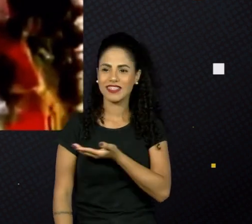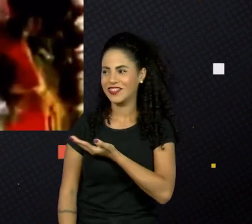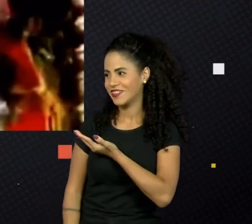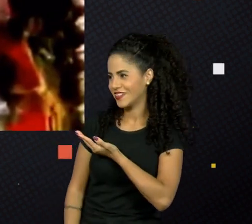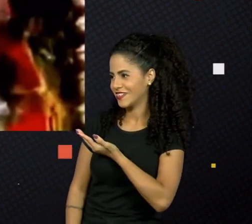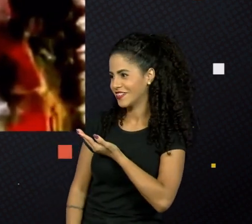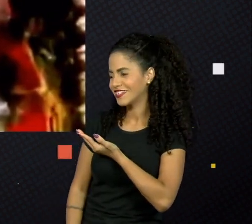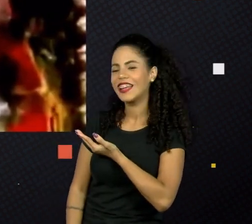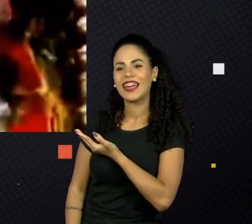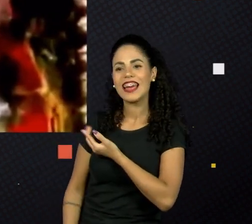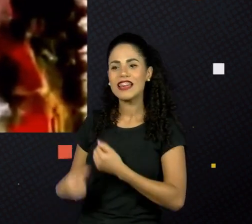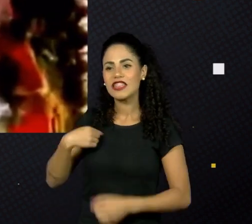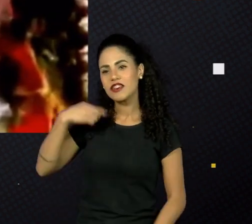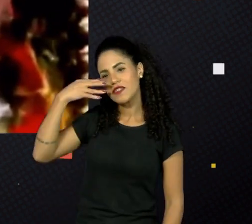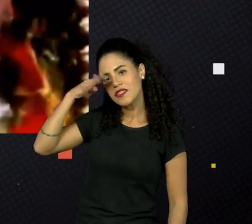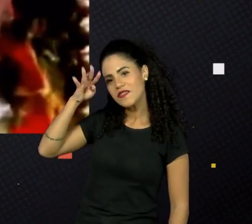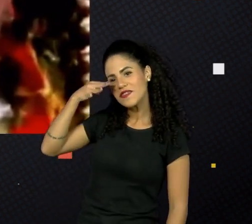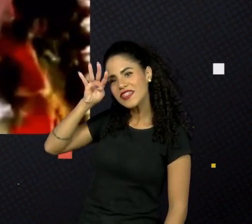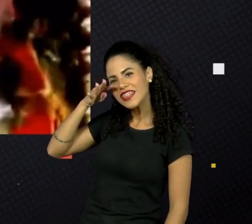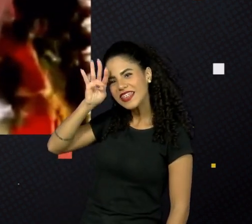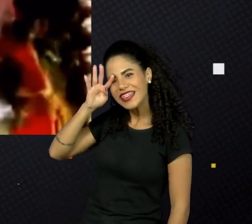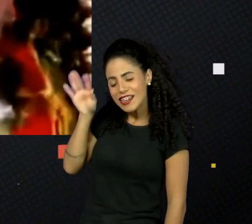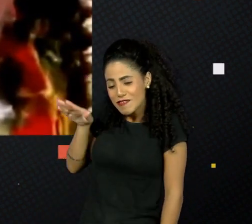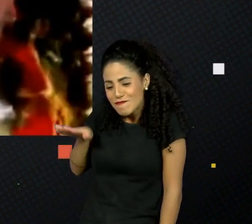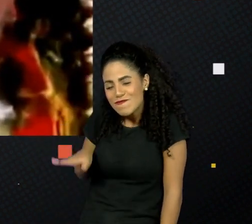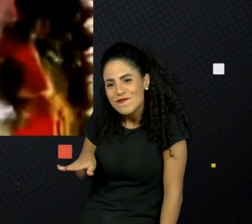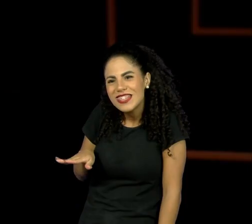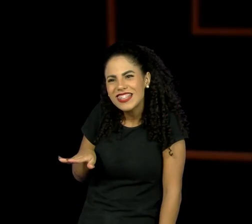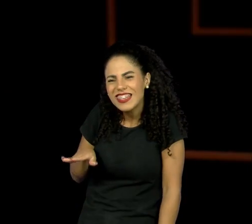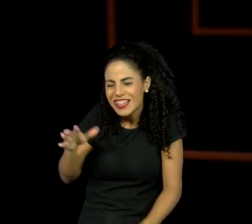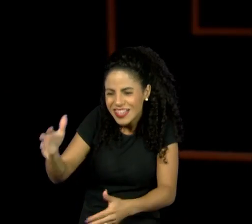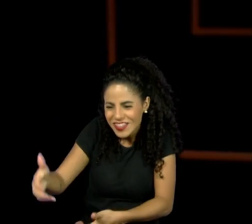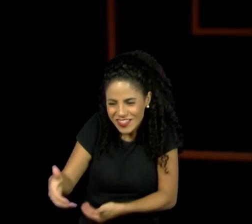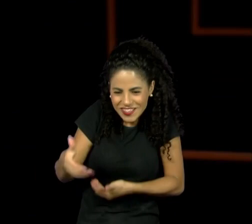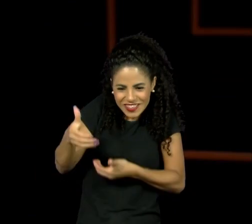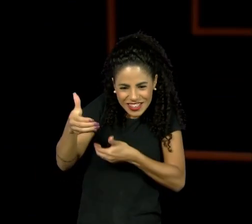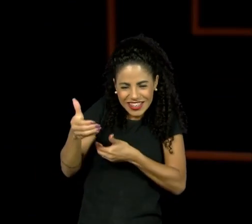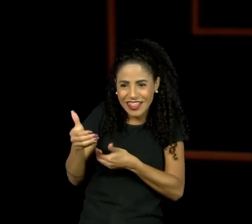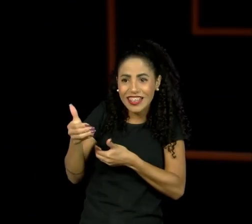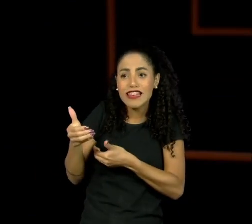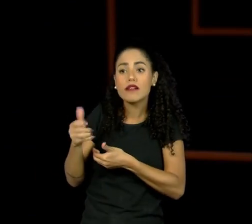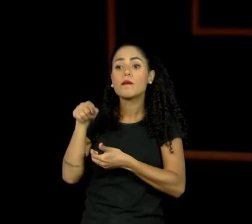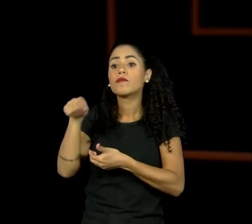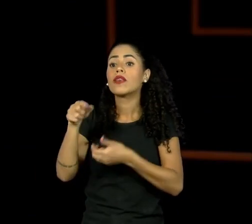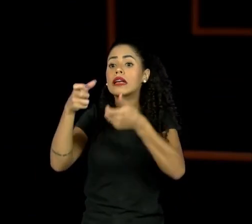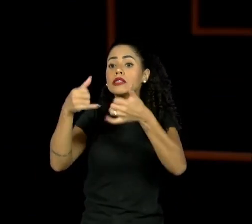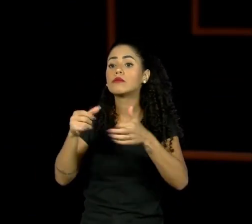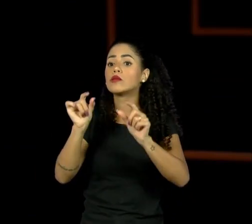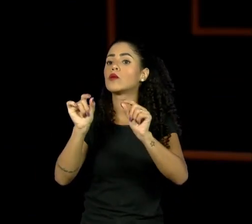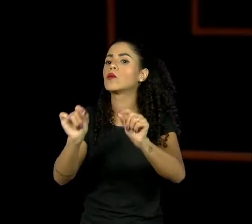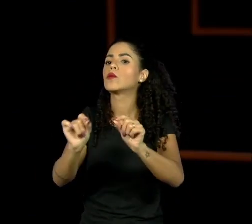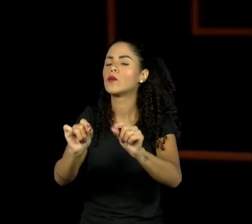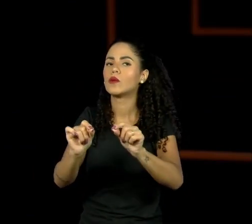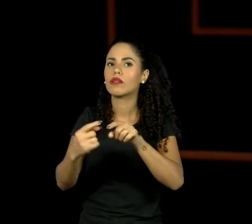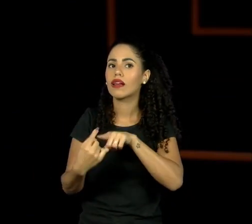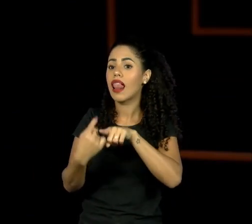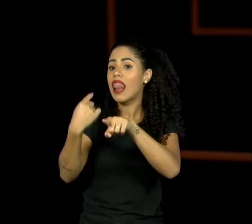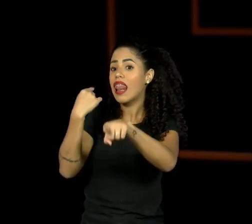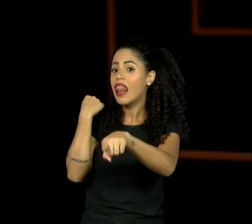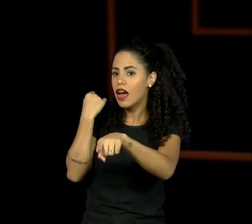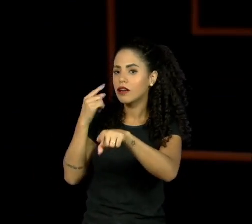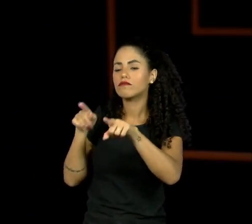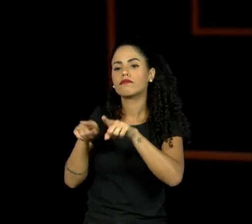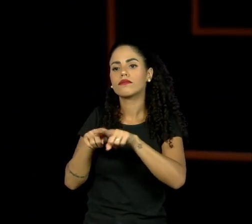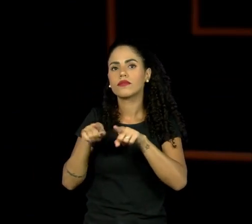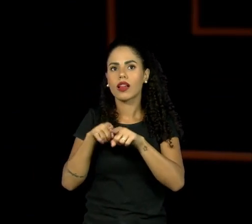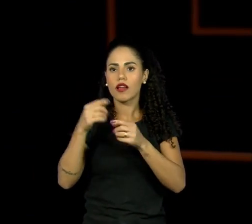a Emília. Né? E ela era pequenininha, eu peguei ela no colo, olha que delícia. E ele contou que lá no Peru, ela